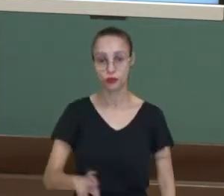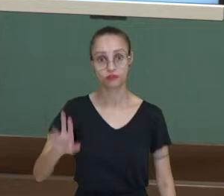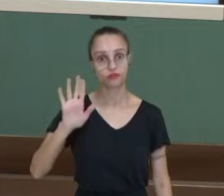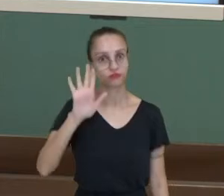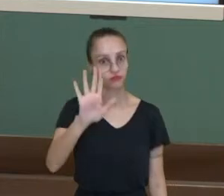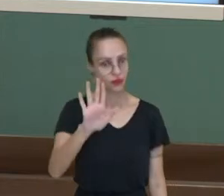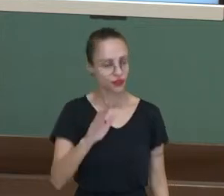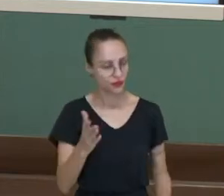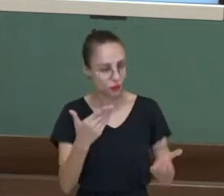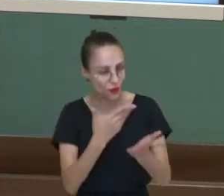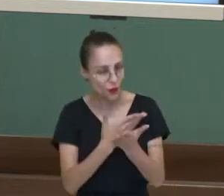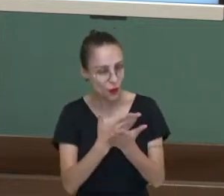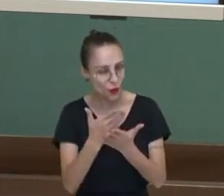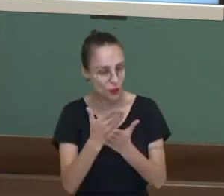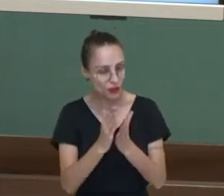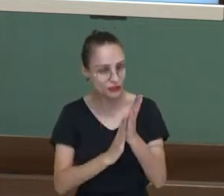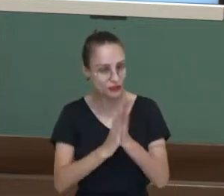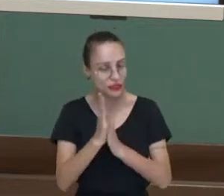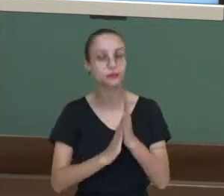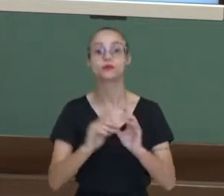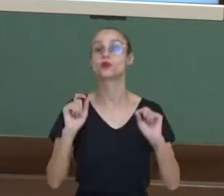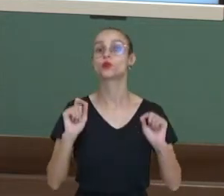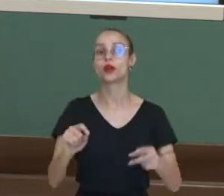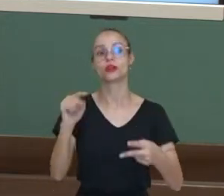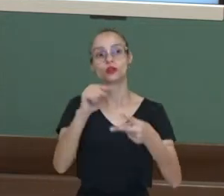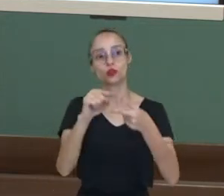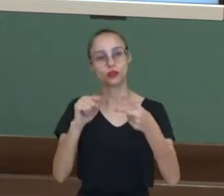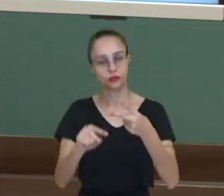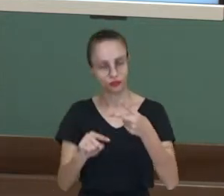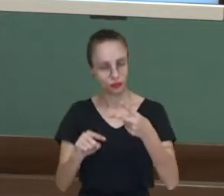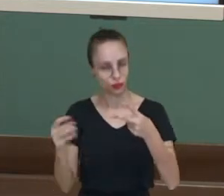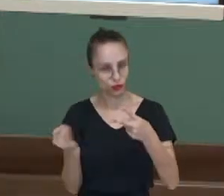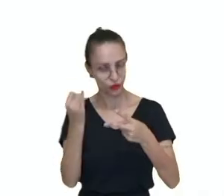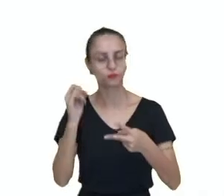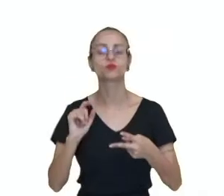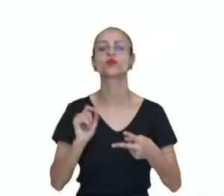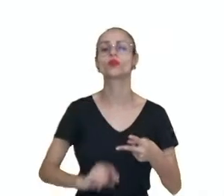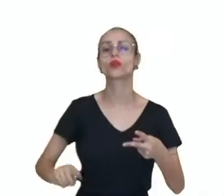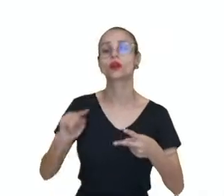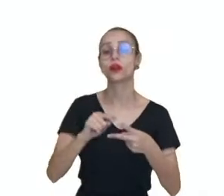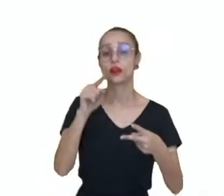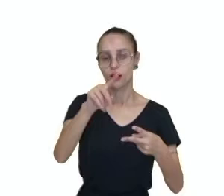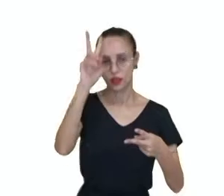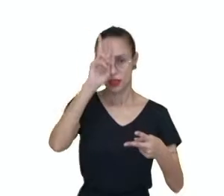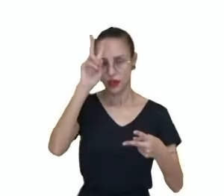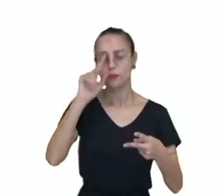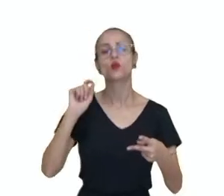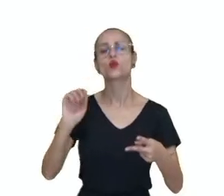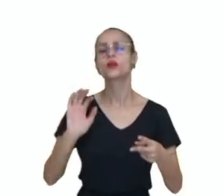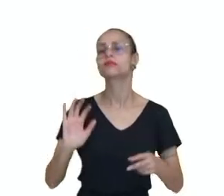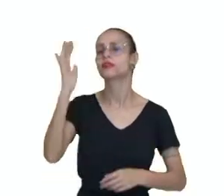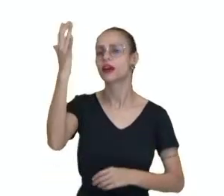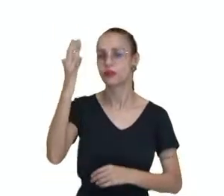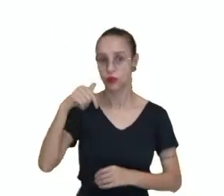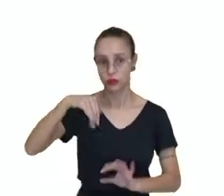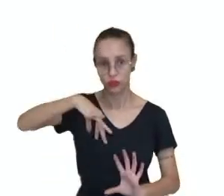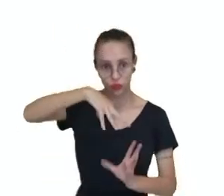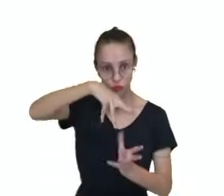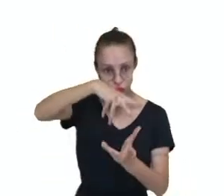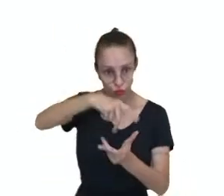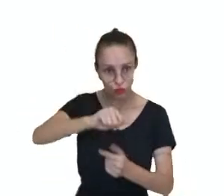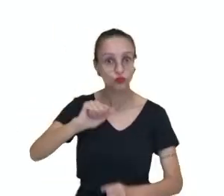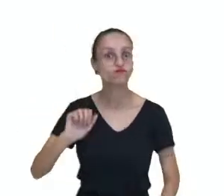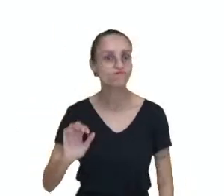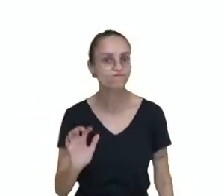se aquecer, a gente precisa aí de duas questões importantes. Primeiro, você lembra o que estava acontecendo no mundo